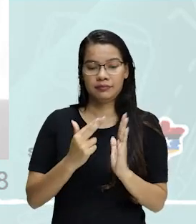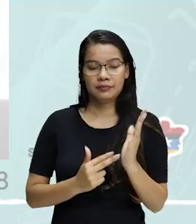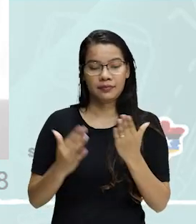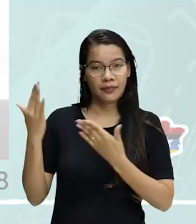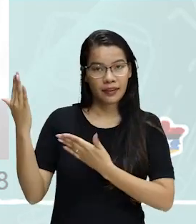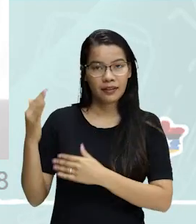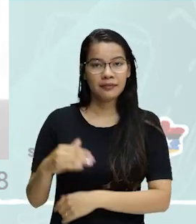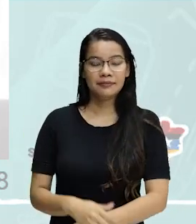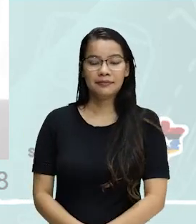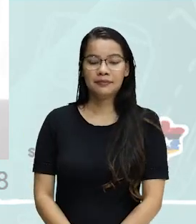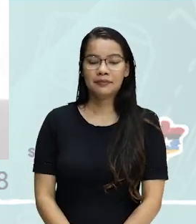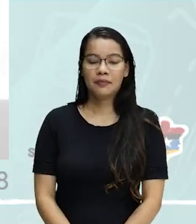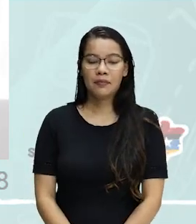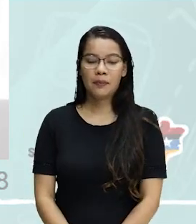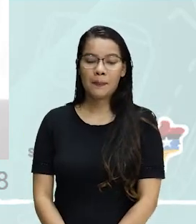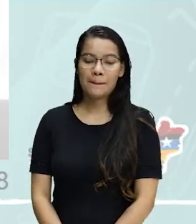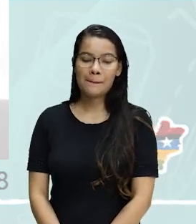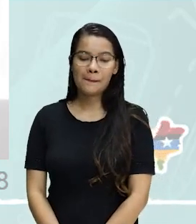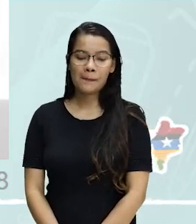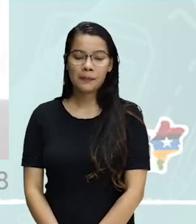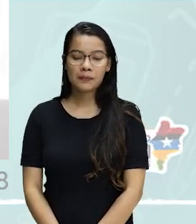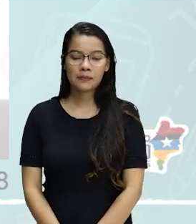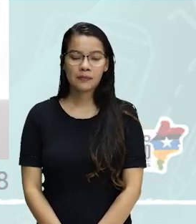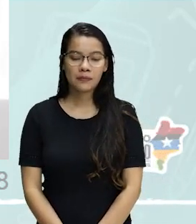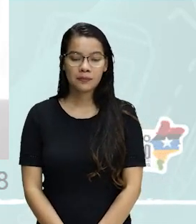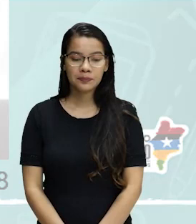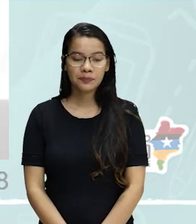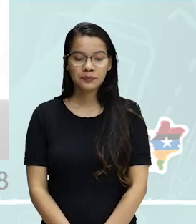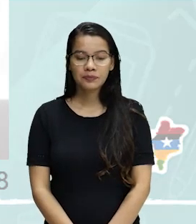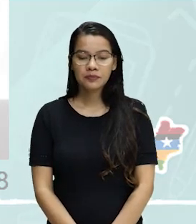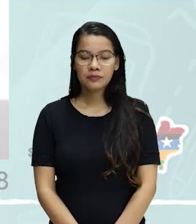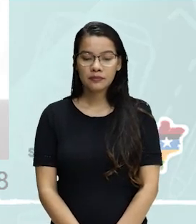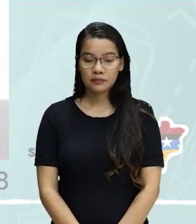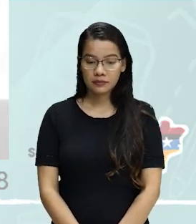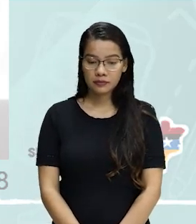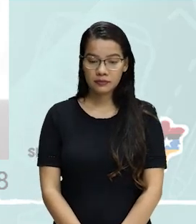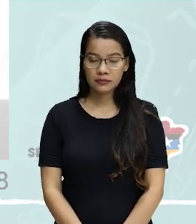líquido incolor, viscoso, de sabor levemente